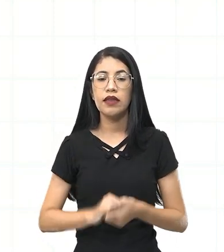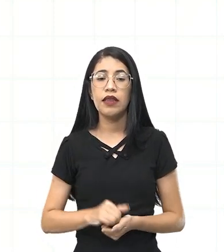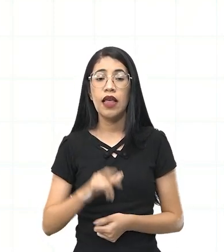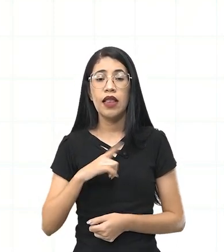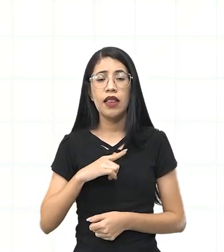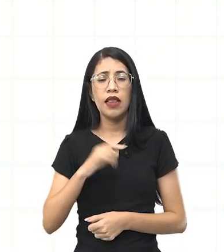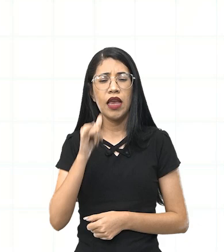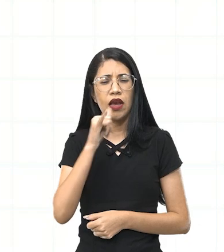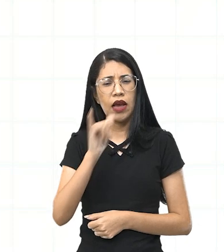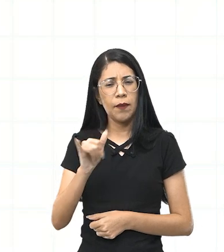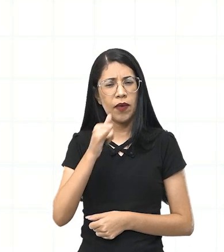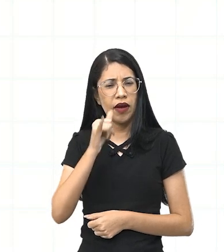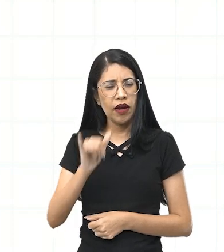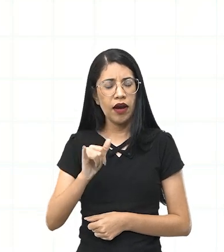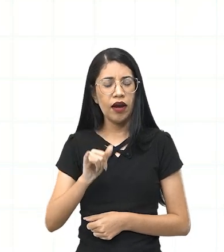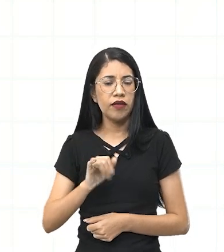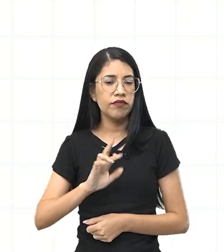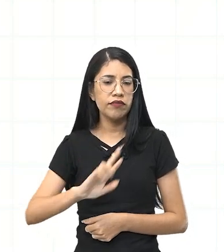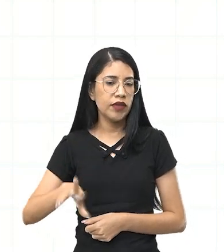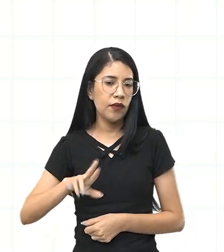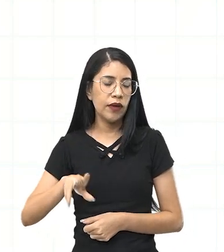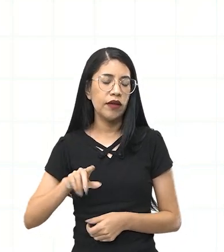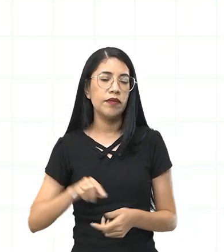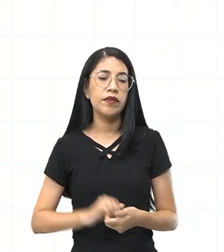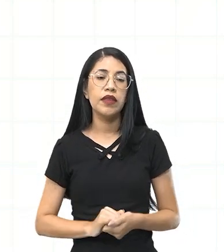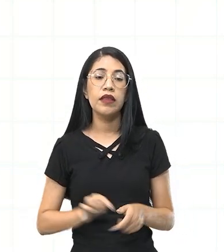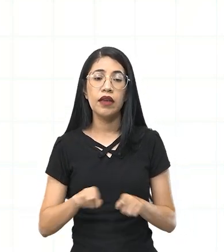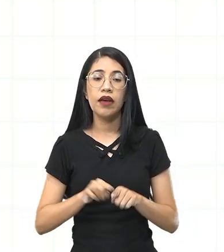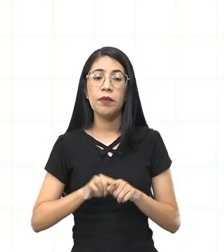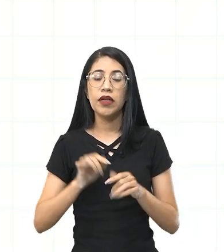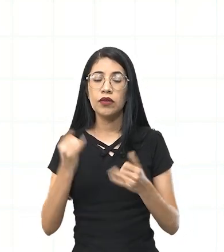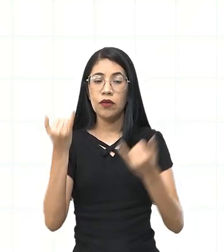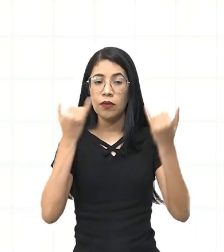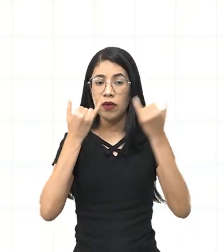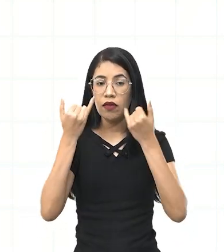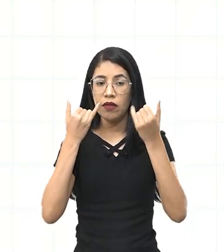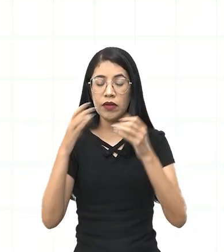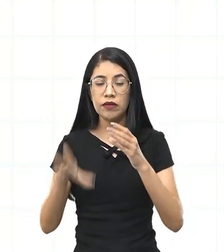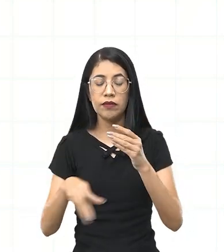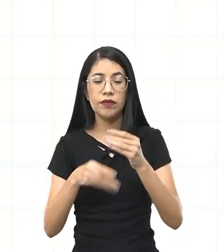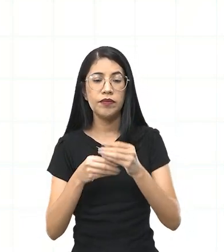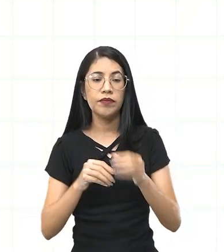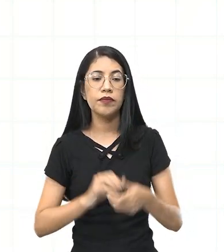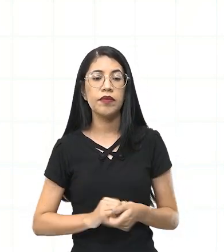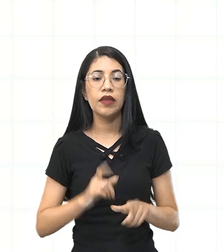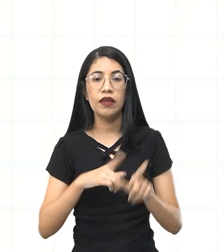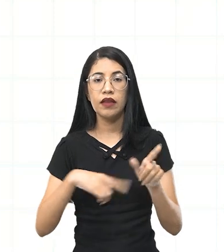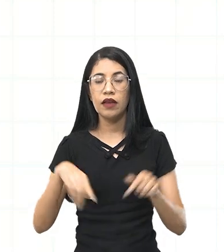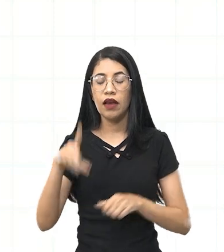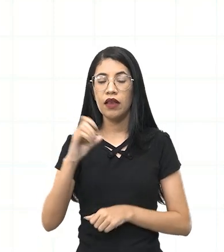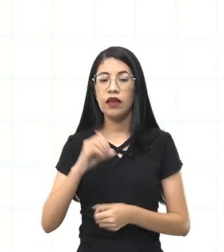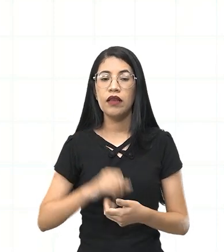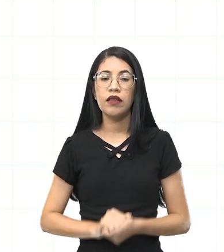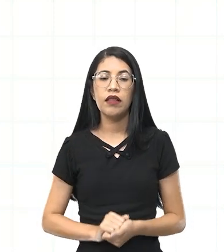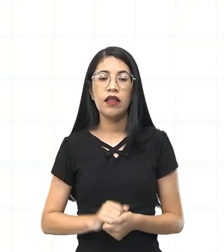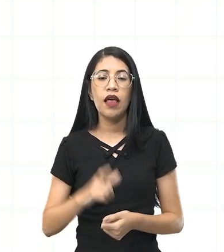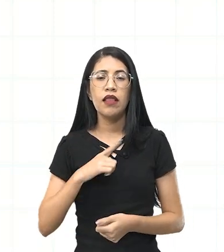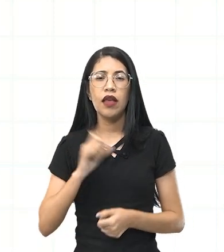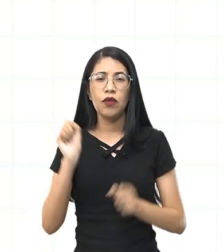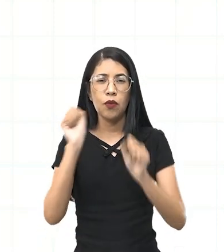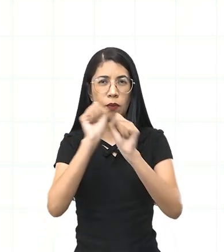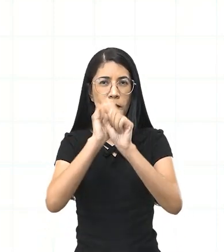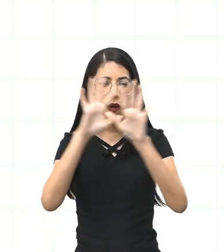corrente elétrica? Também não, temos outra informação, não é a C. Surgem num clarão seguido de um